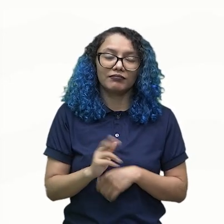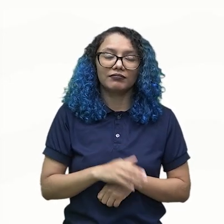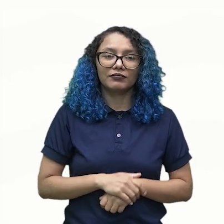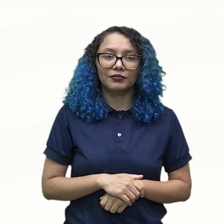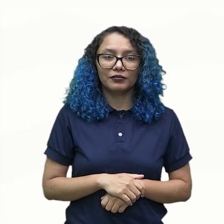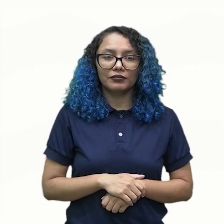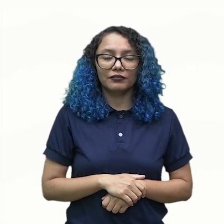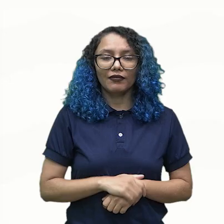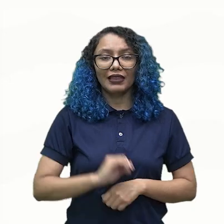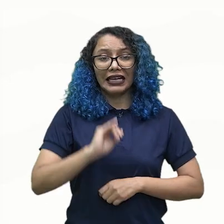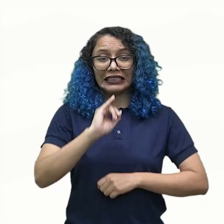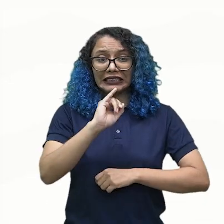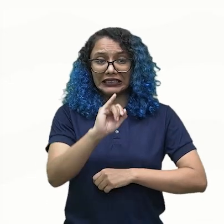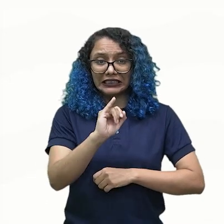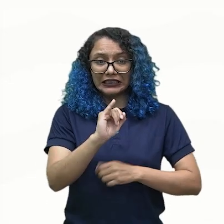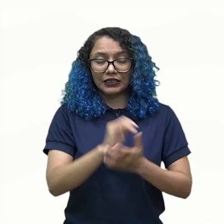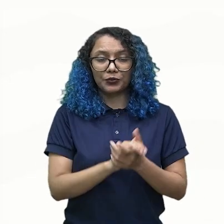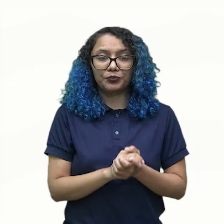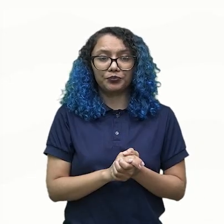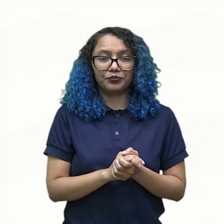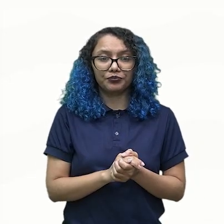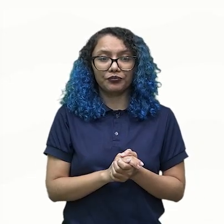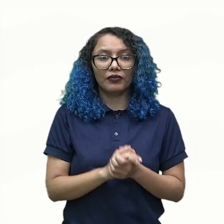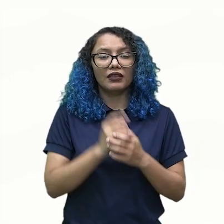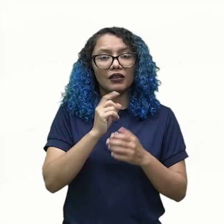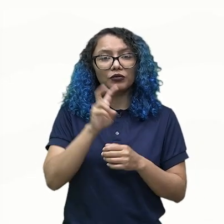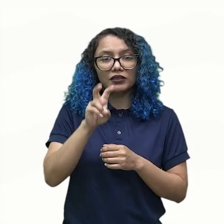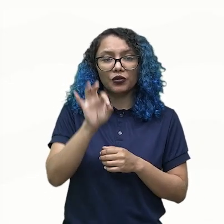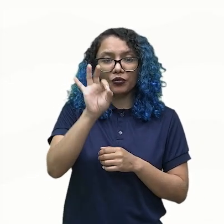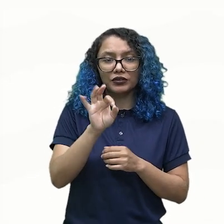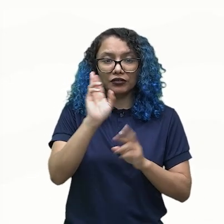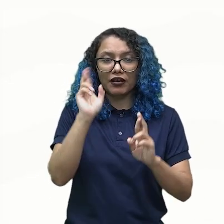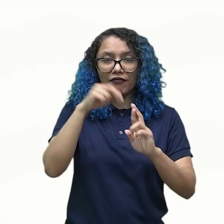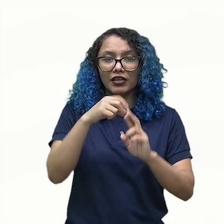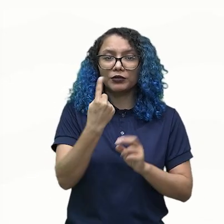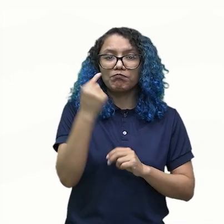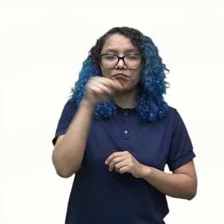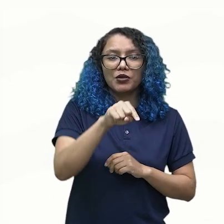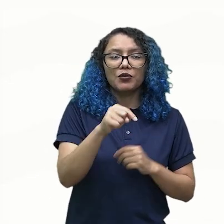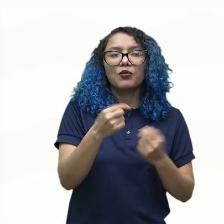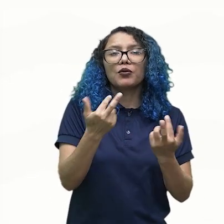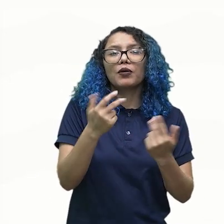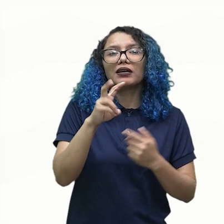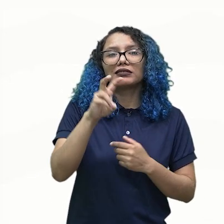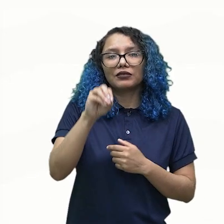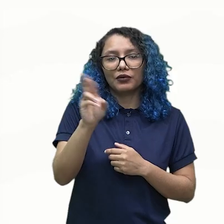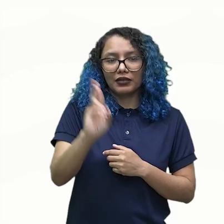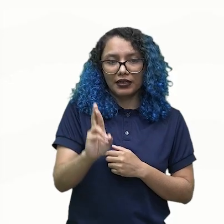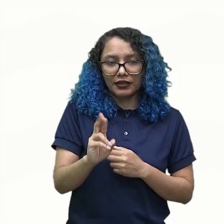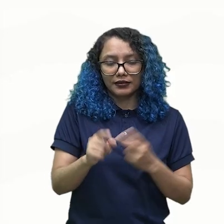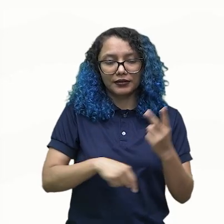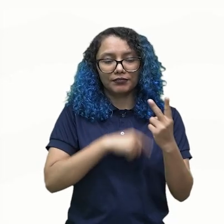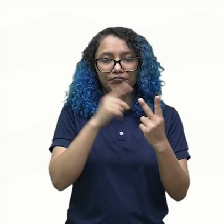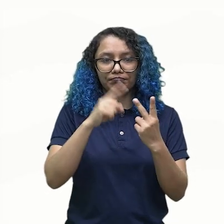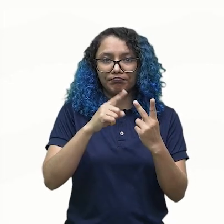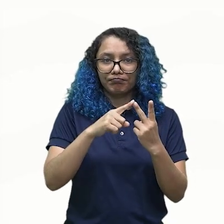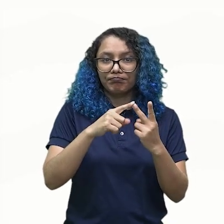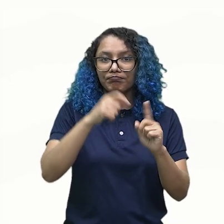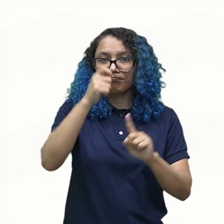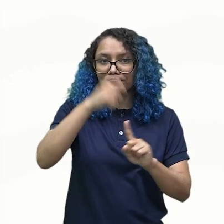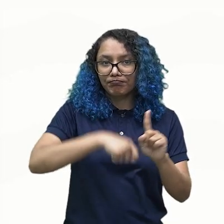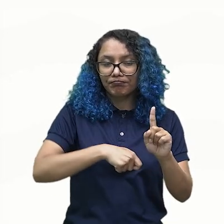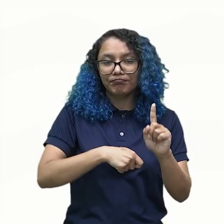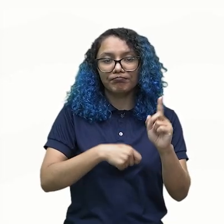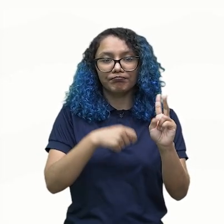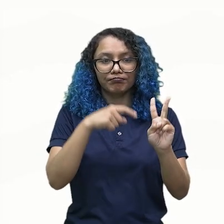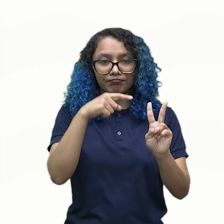R$1.000. 5% de 1.000 é 50. No segundo mês, a gente vai